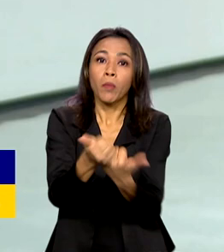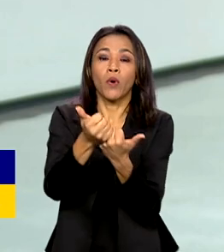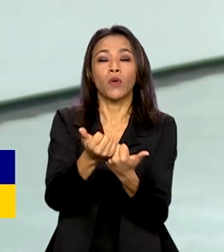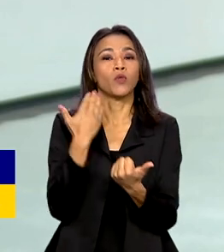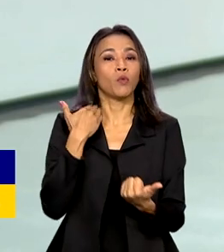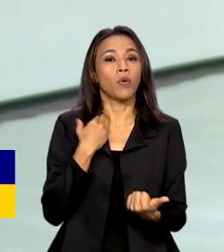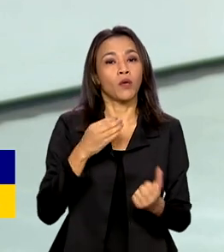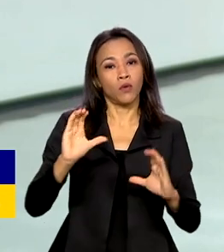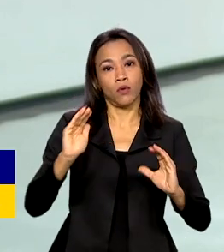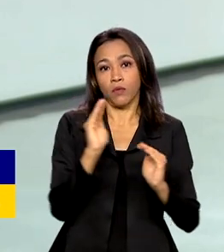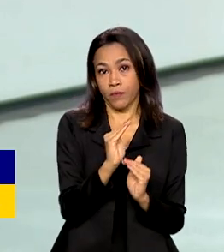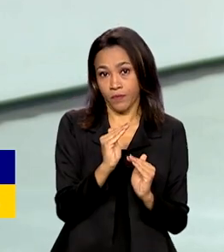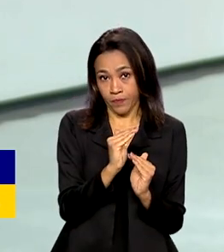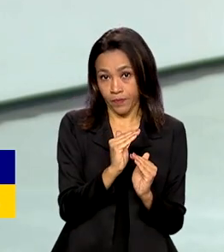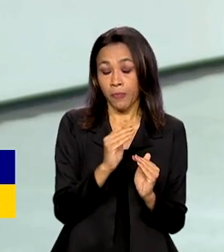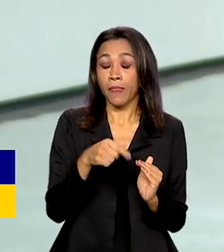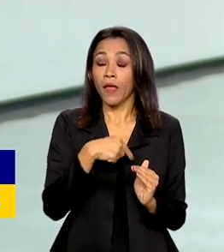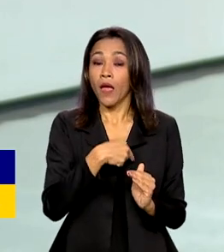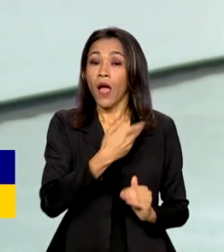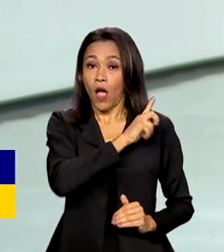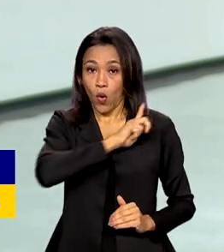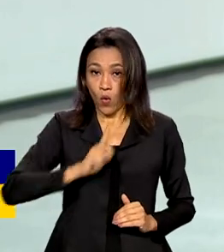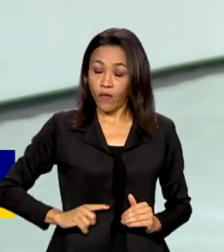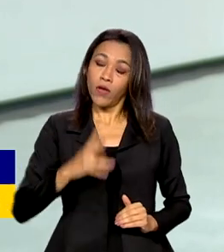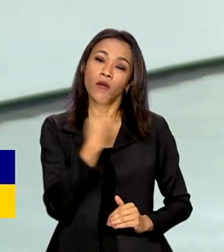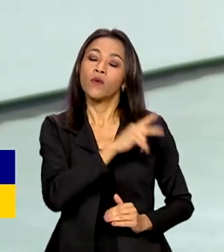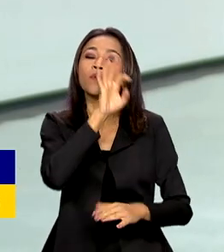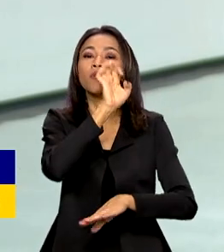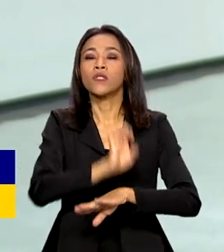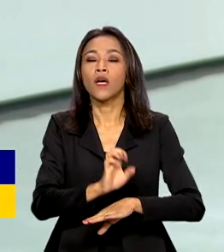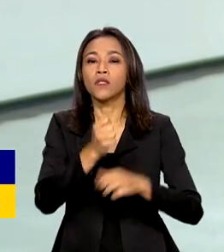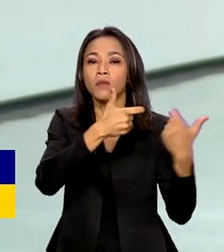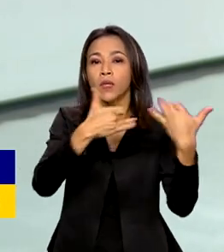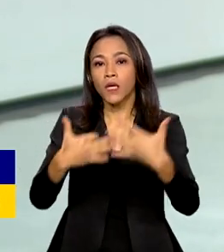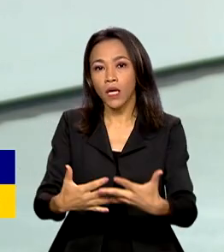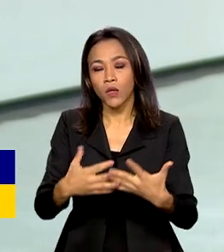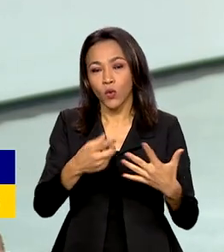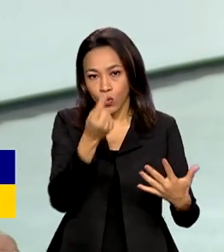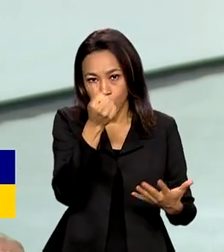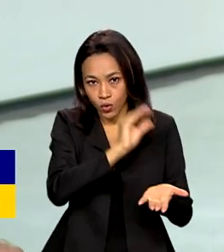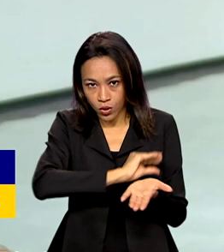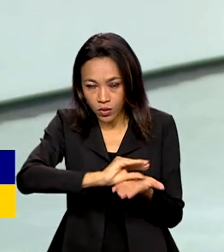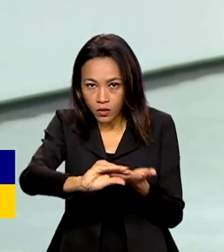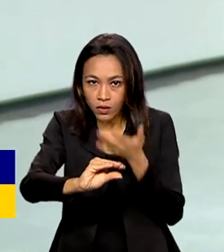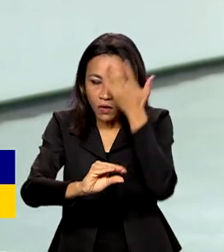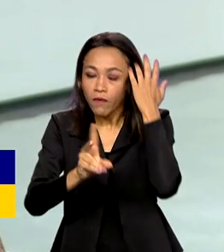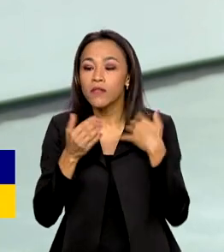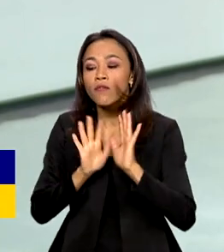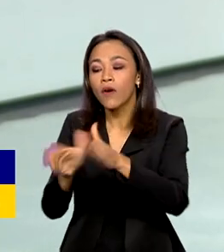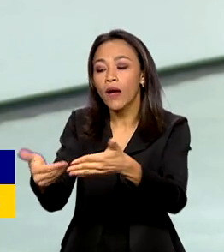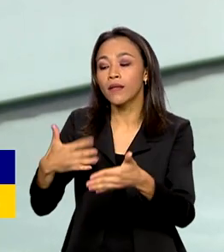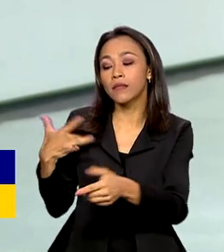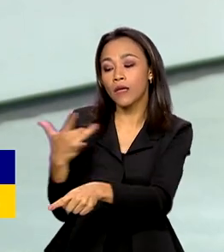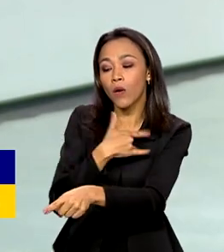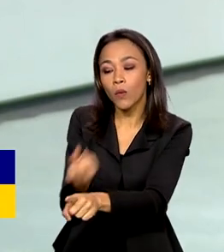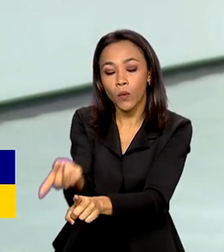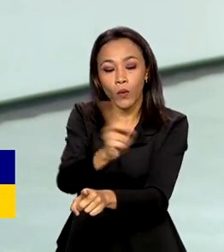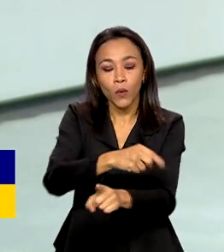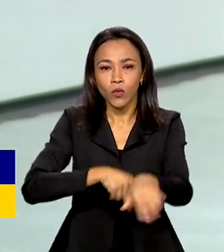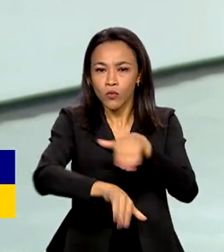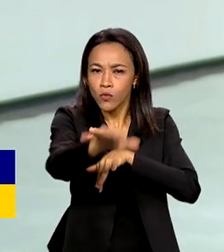Brasil. Segundo a governadora, os recursos dos bancos públicos serão destinados à saúde,